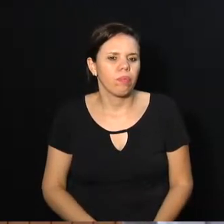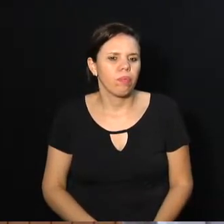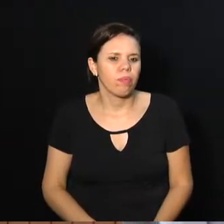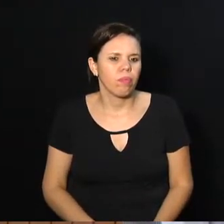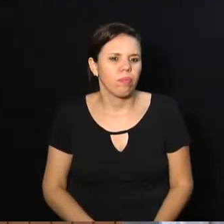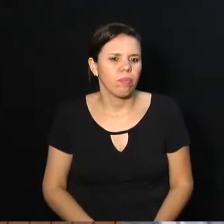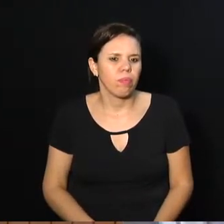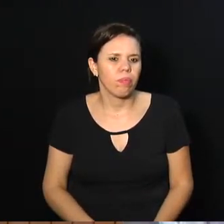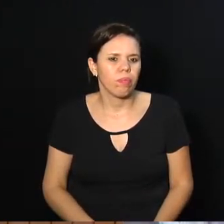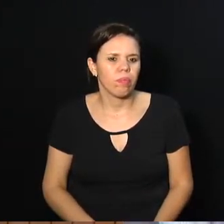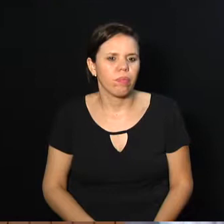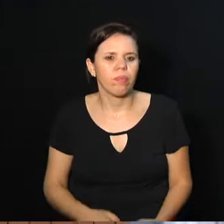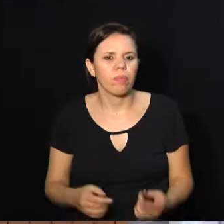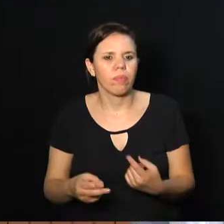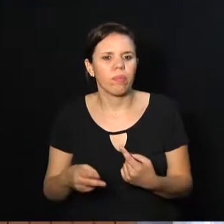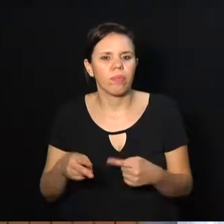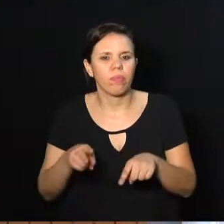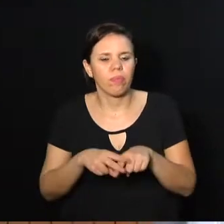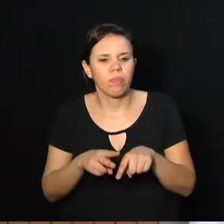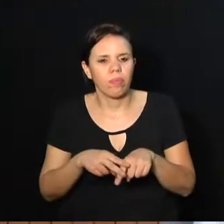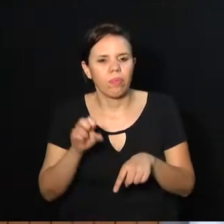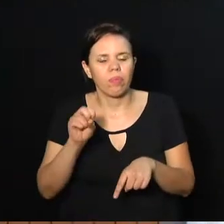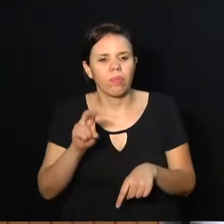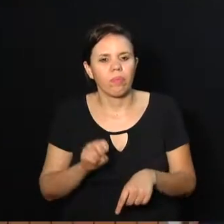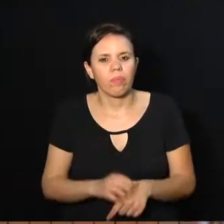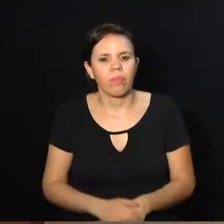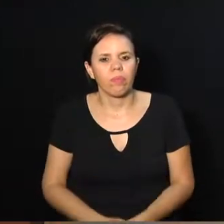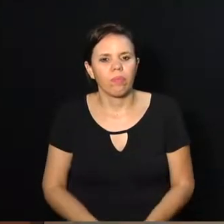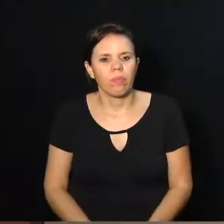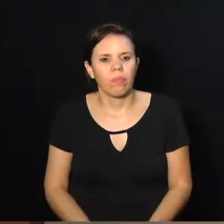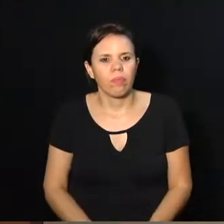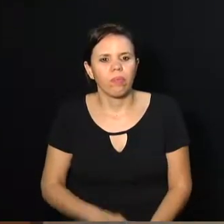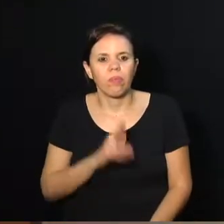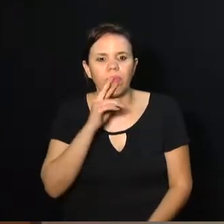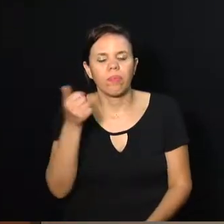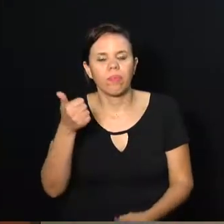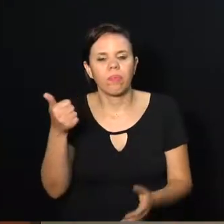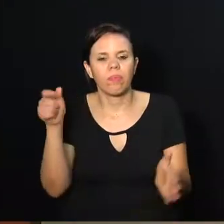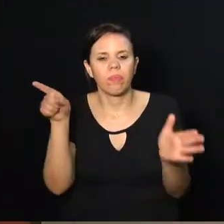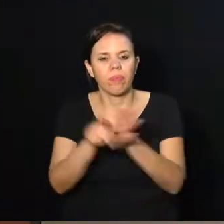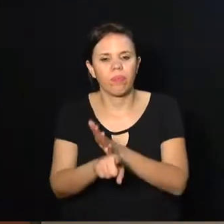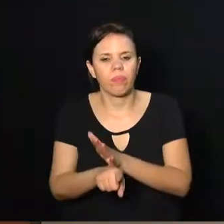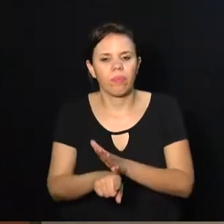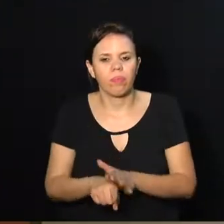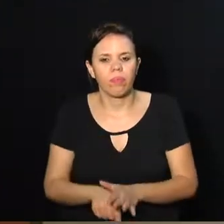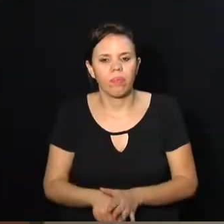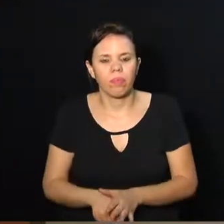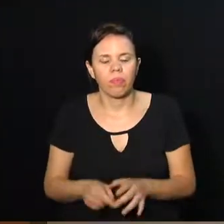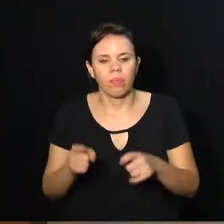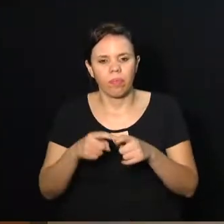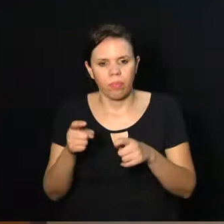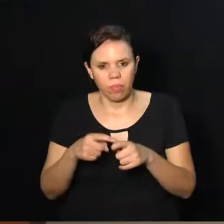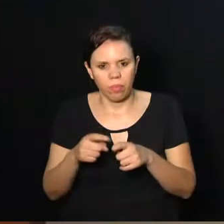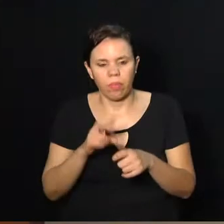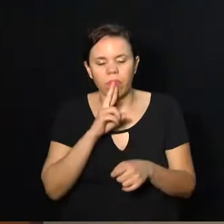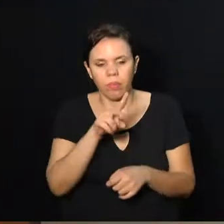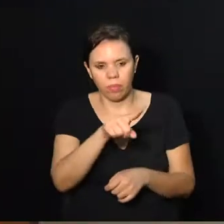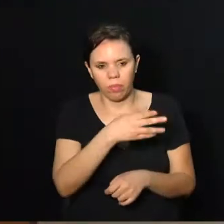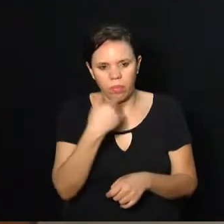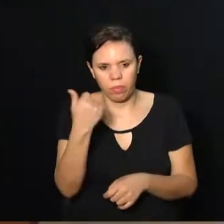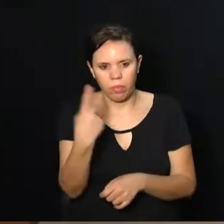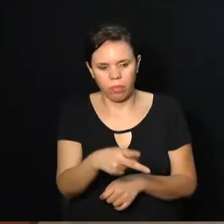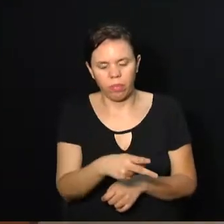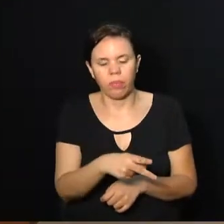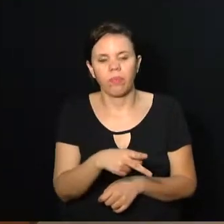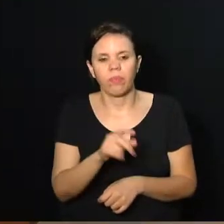oferece isso? Não? Tá, ok, obrigada. Respondendo à primeira pergunta, os médicos vão responder isso melhor para você,